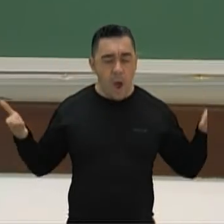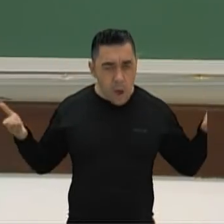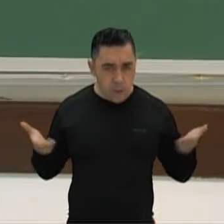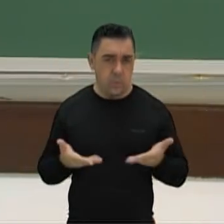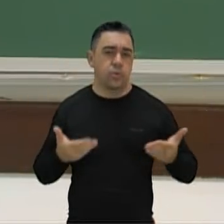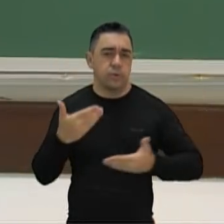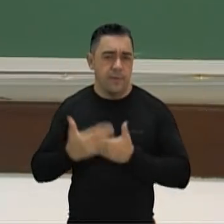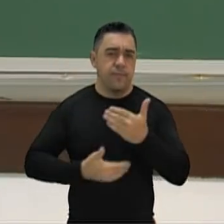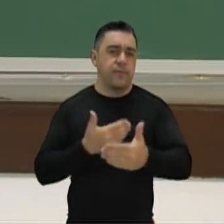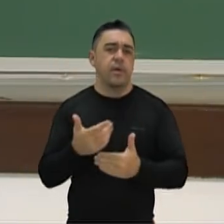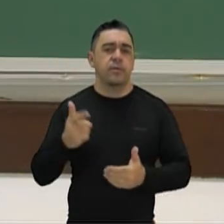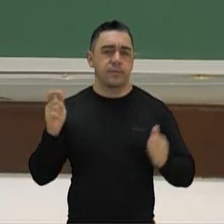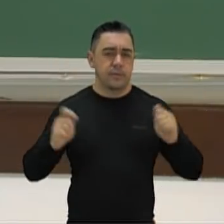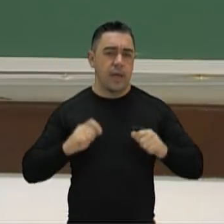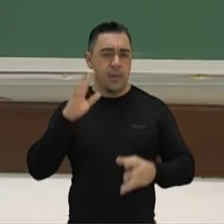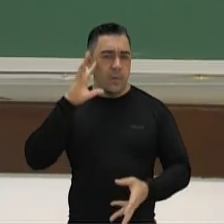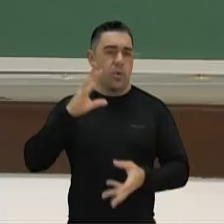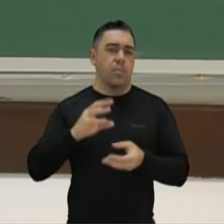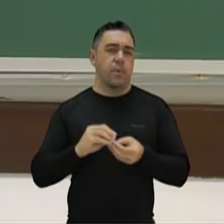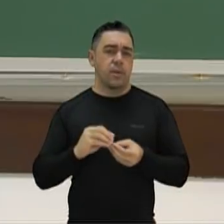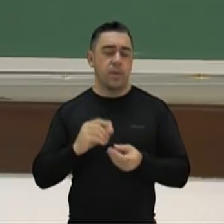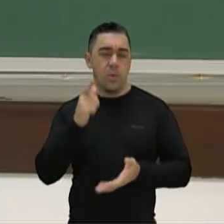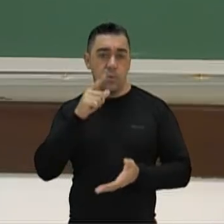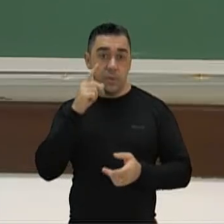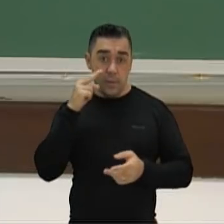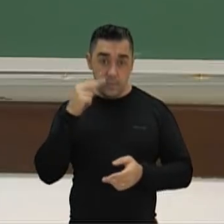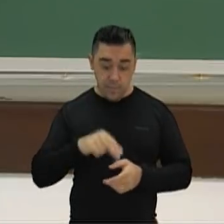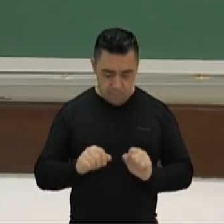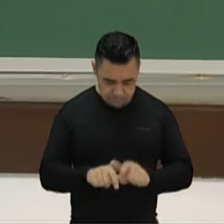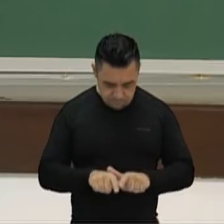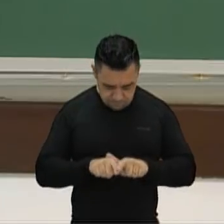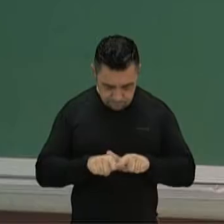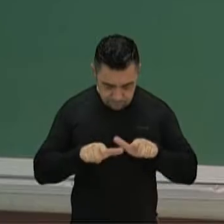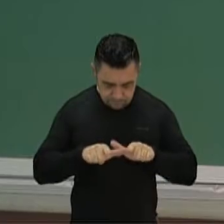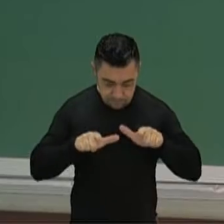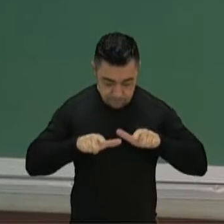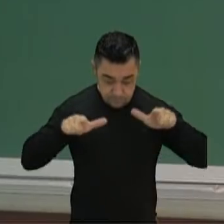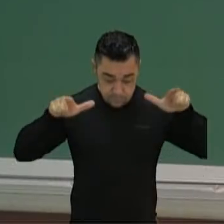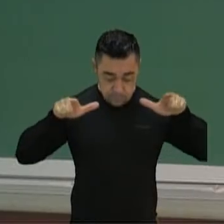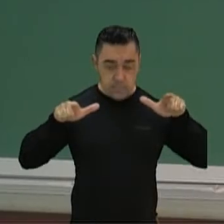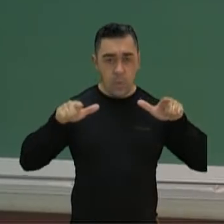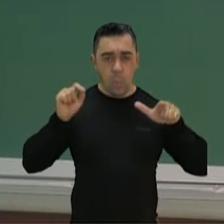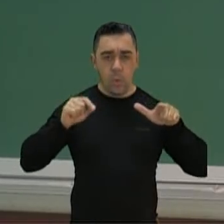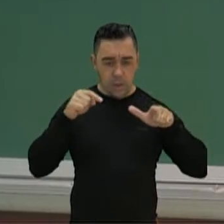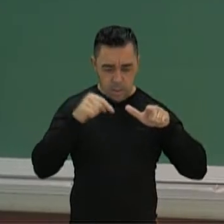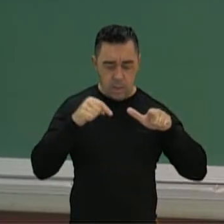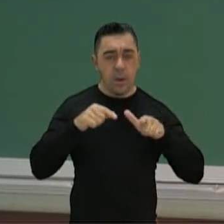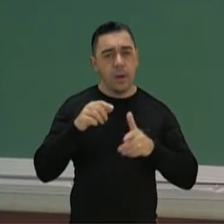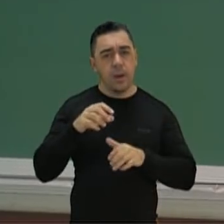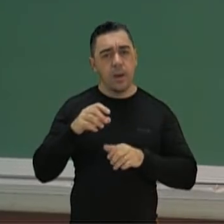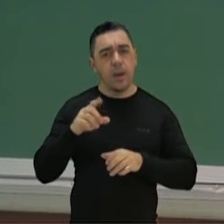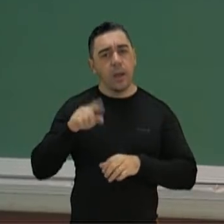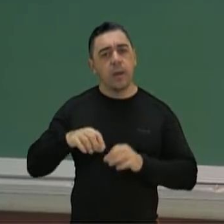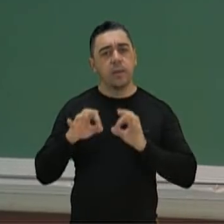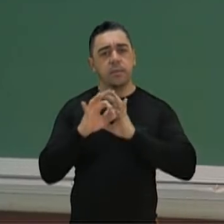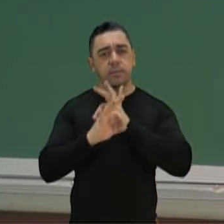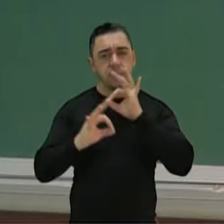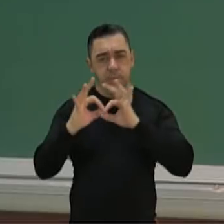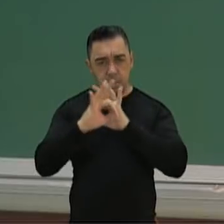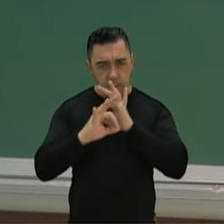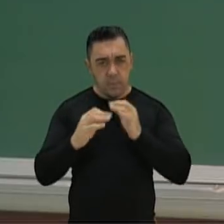que a gente foi capaz de entender e de enxergar o que tinha dentro dessa menor estrutura viva que existe, que é